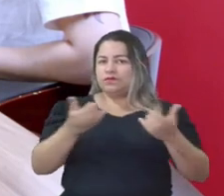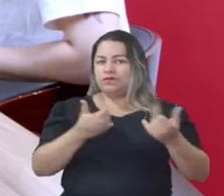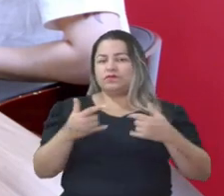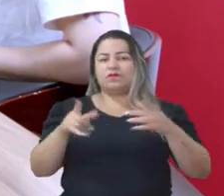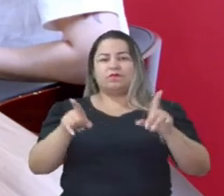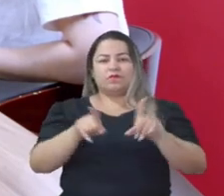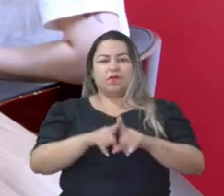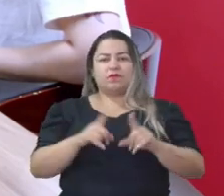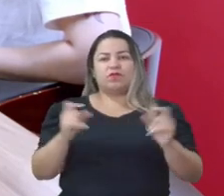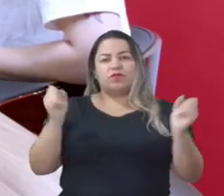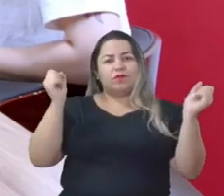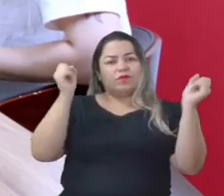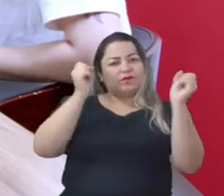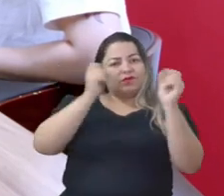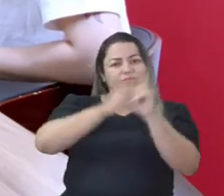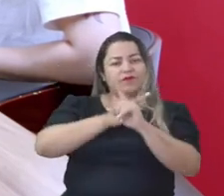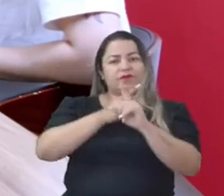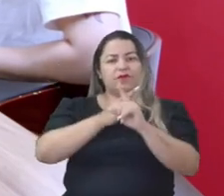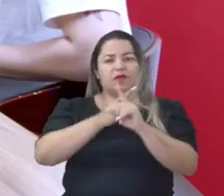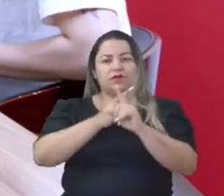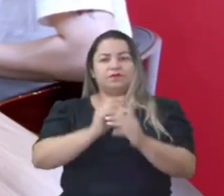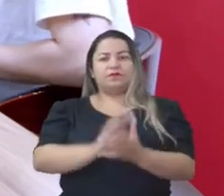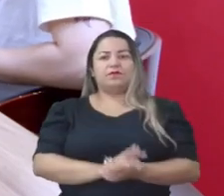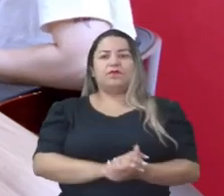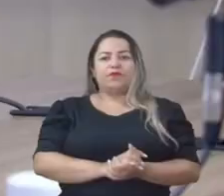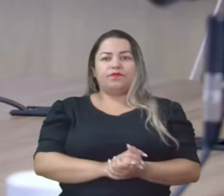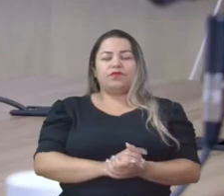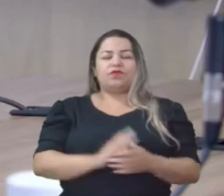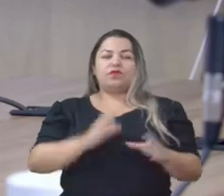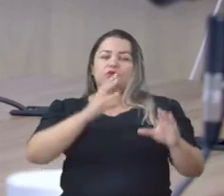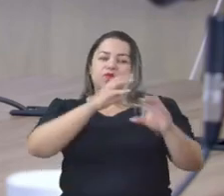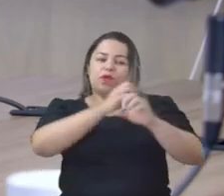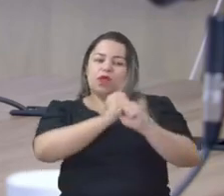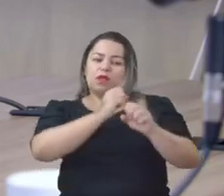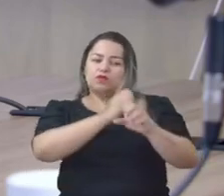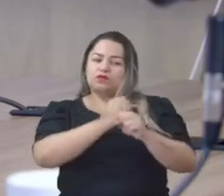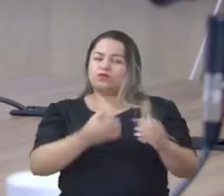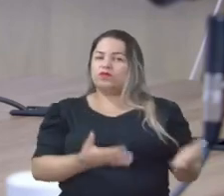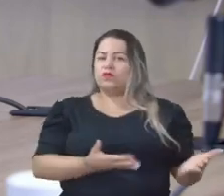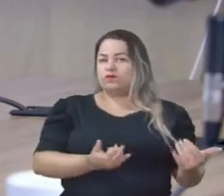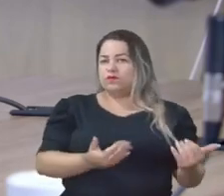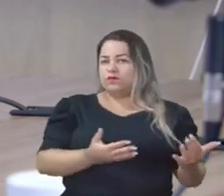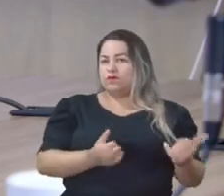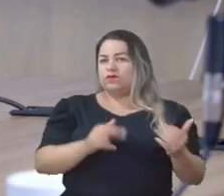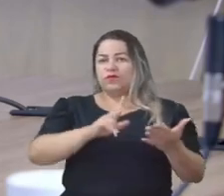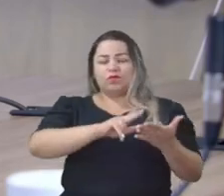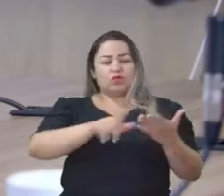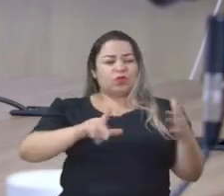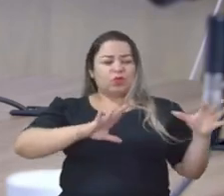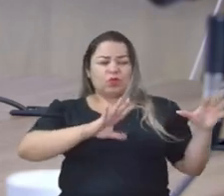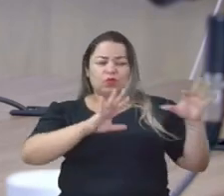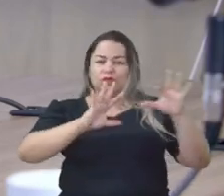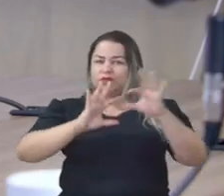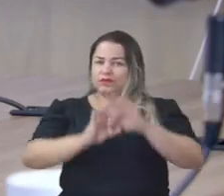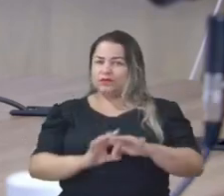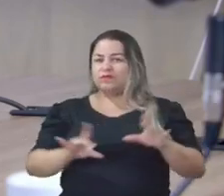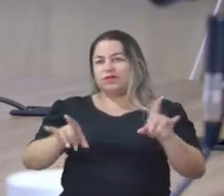pouco complicados assim de se somar, já que a juventude indígena ela parte de vários contextos também,